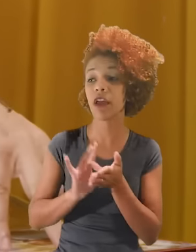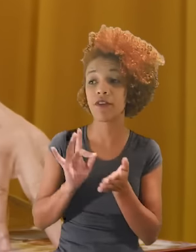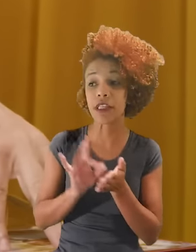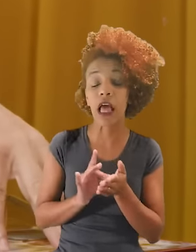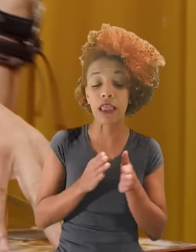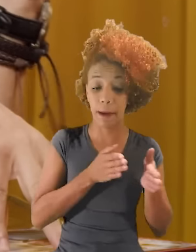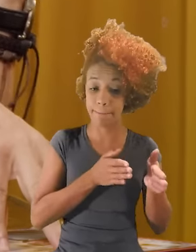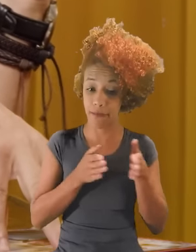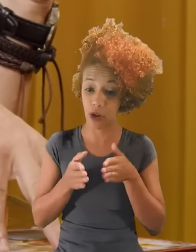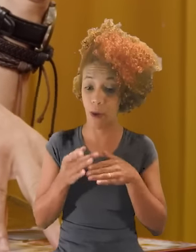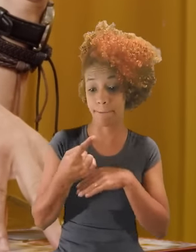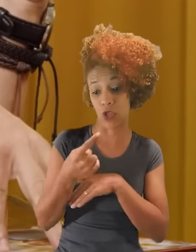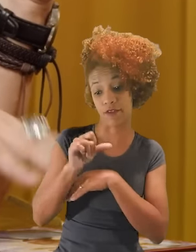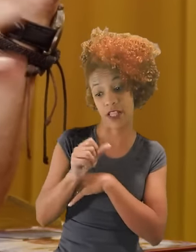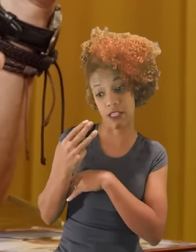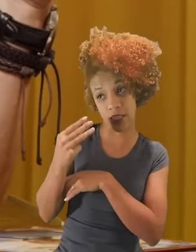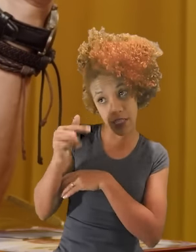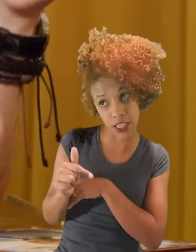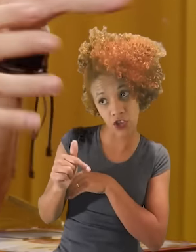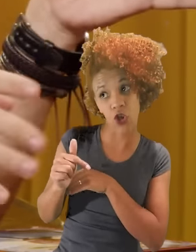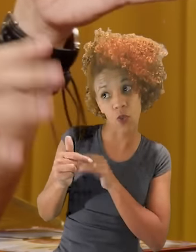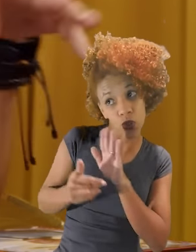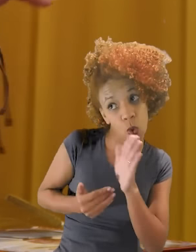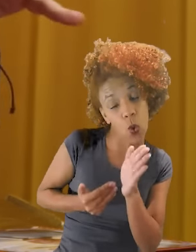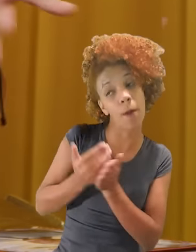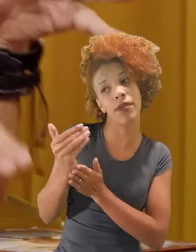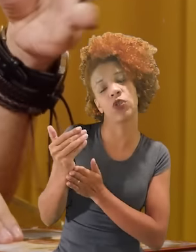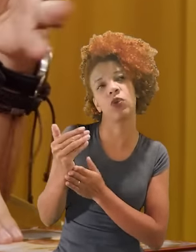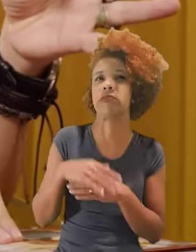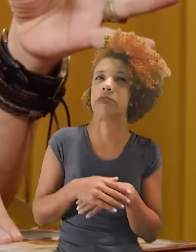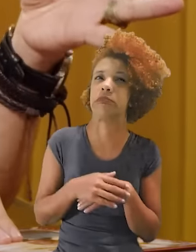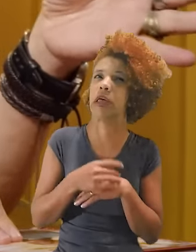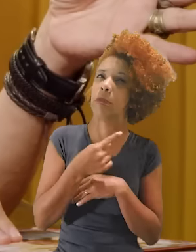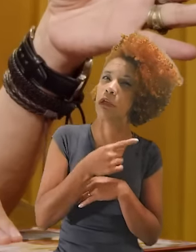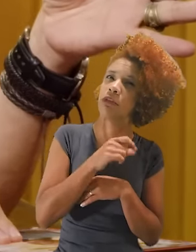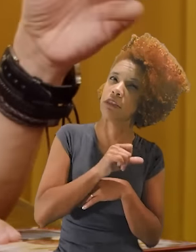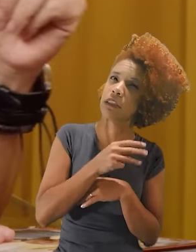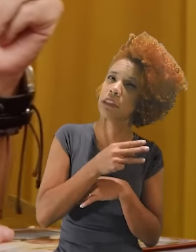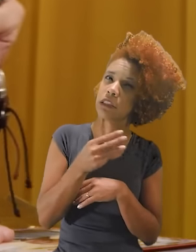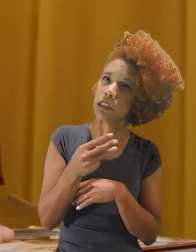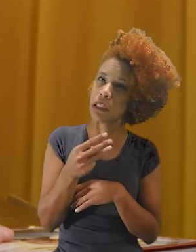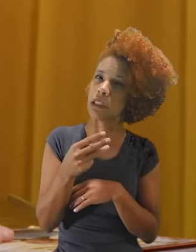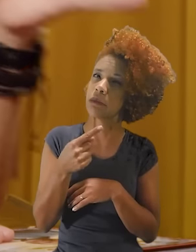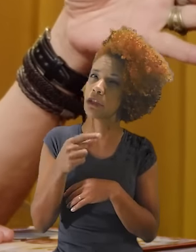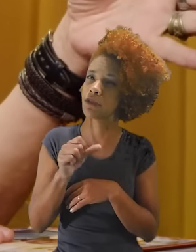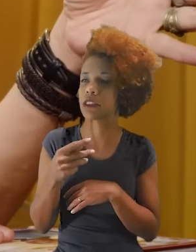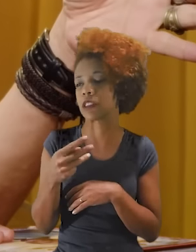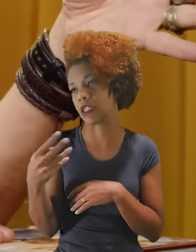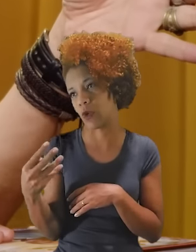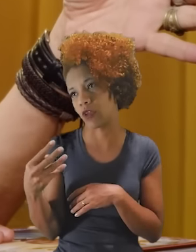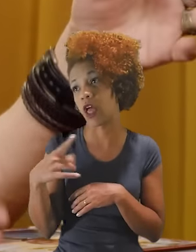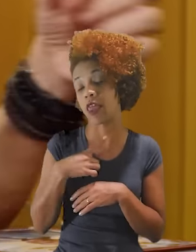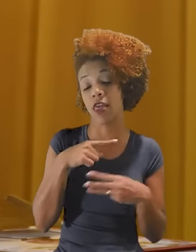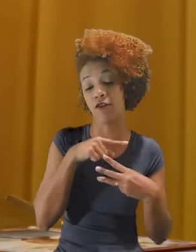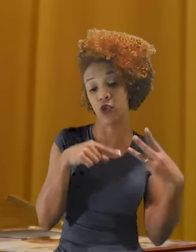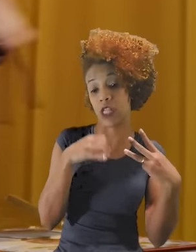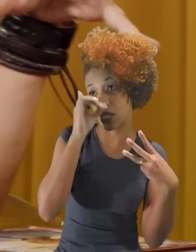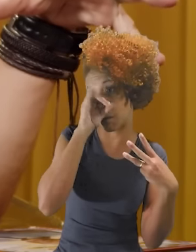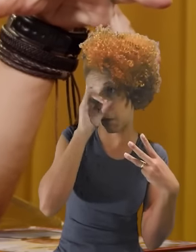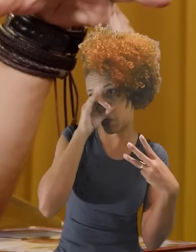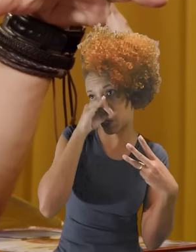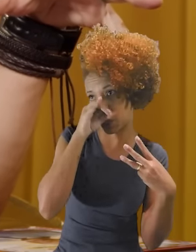verdade, nesse momento, a gente tá falando de 1937, quando estreou, tá? Vamos dizer que isso aí foi por volta de 33, 34. Ele tinha feito Os Três Porquinhos,